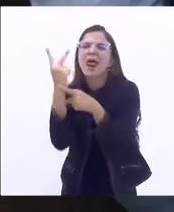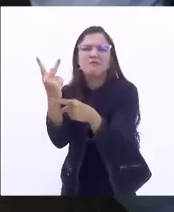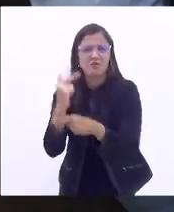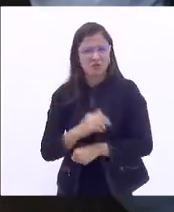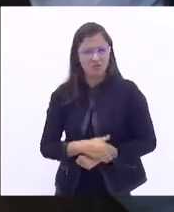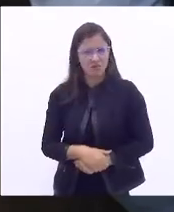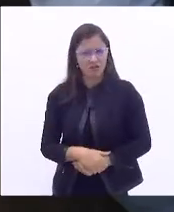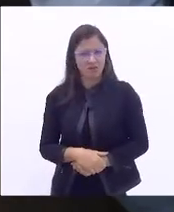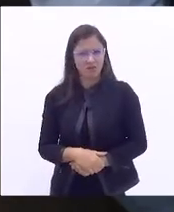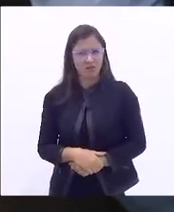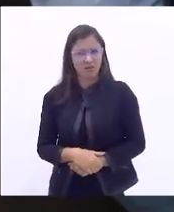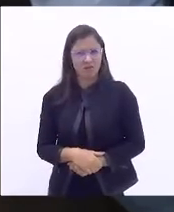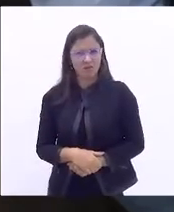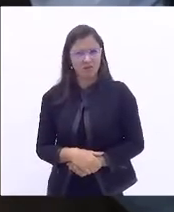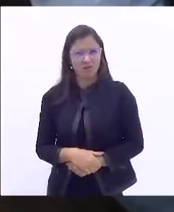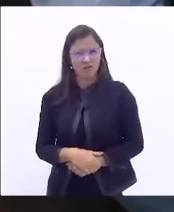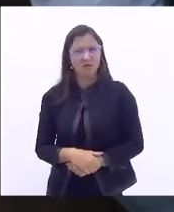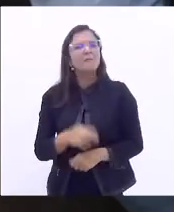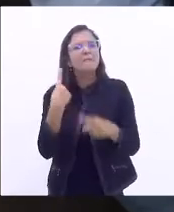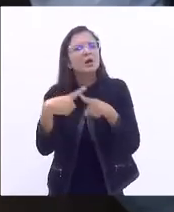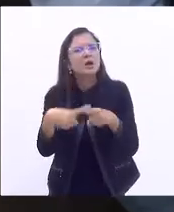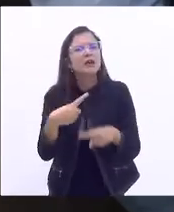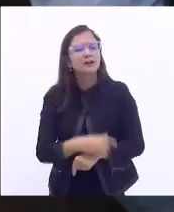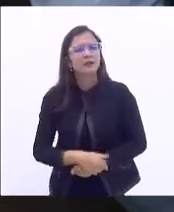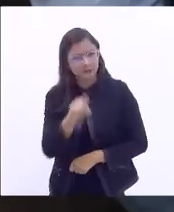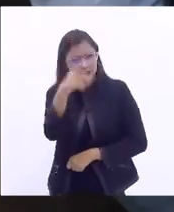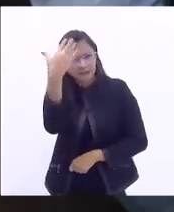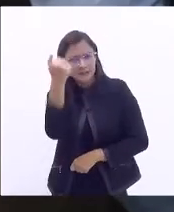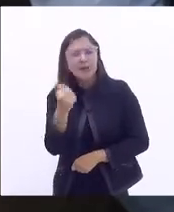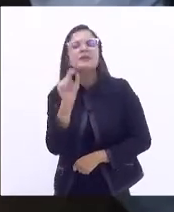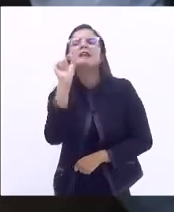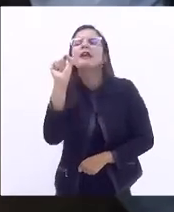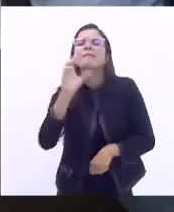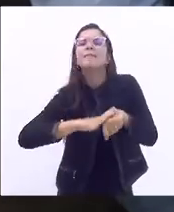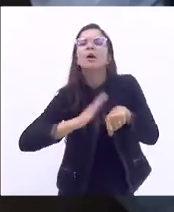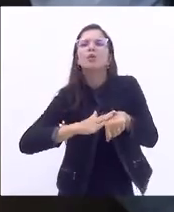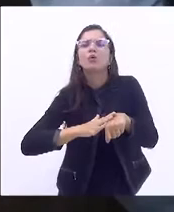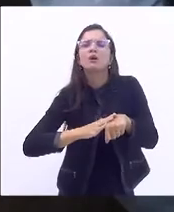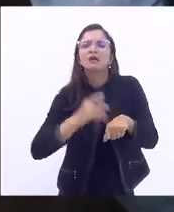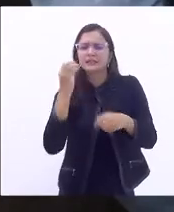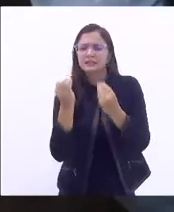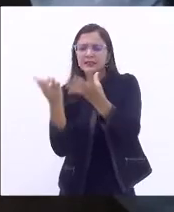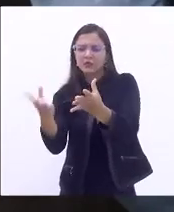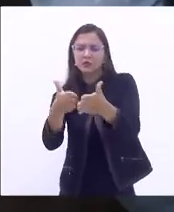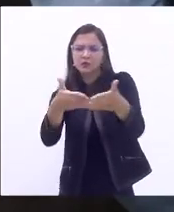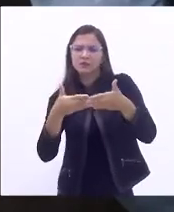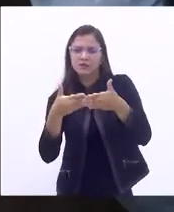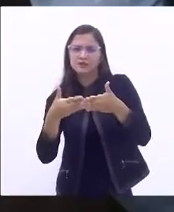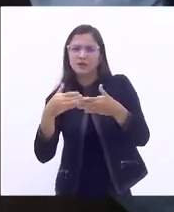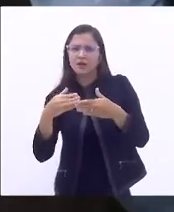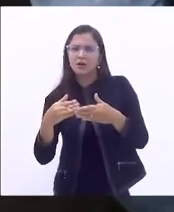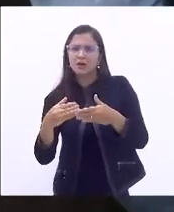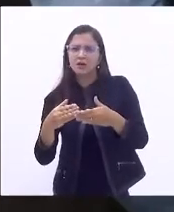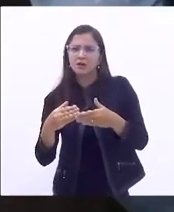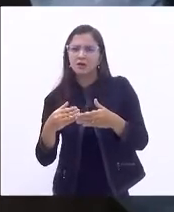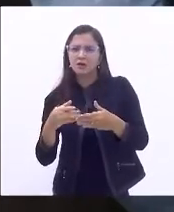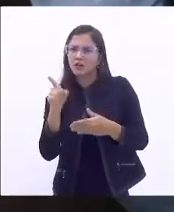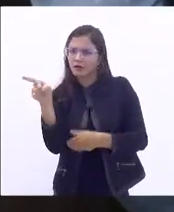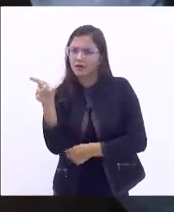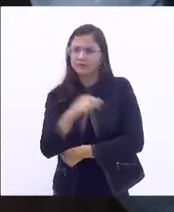razão? Vossa Excelência sabe quem é que deu a licença para o funcionamento do segundo alto forno dessa